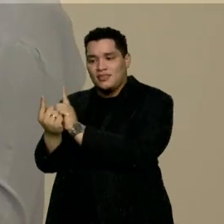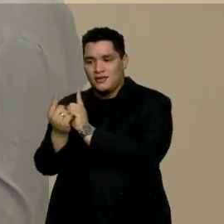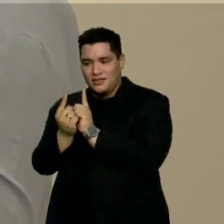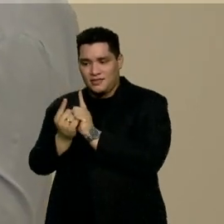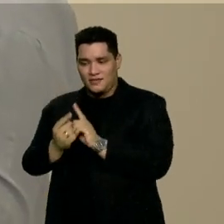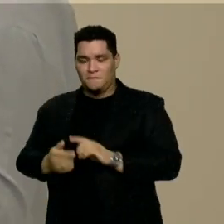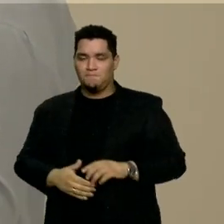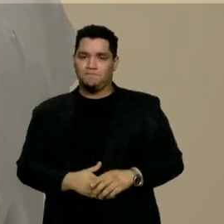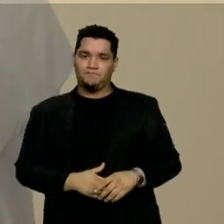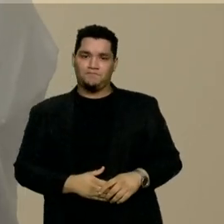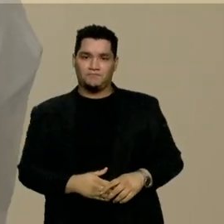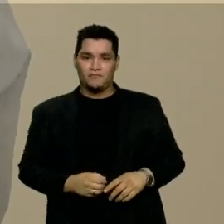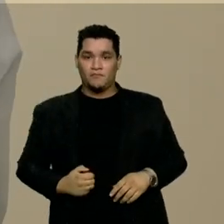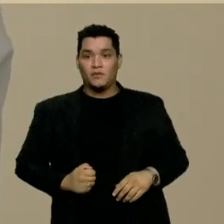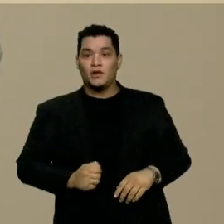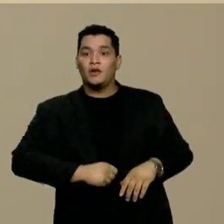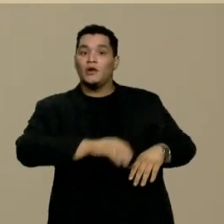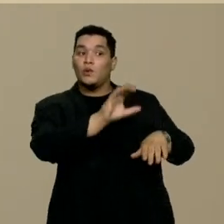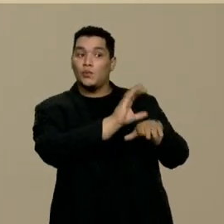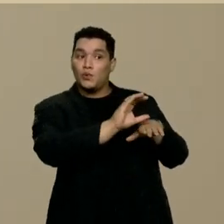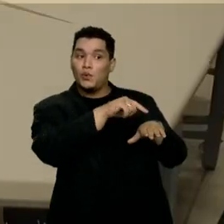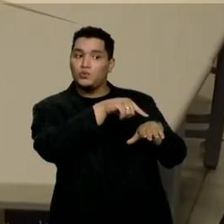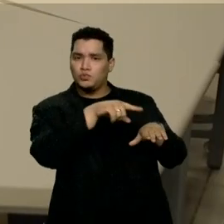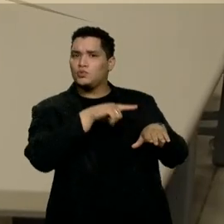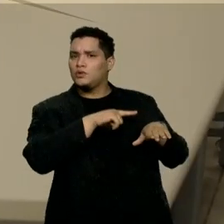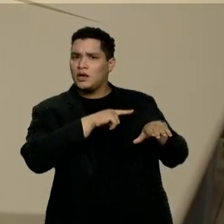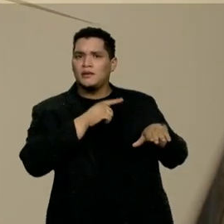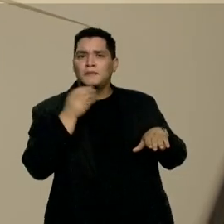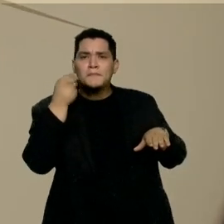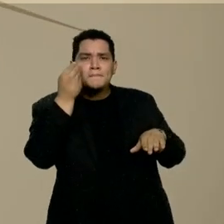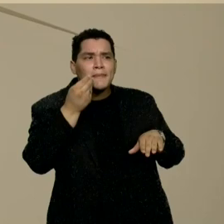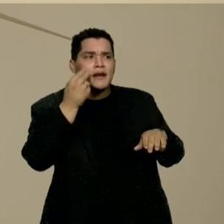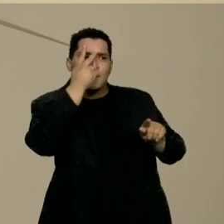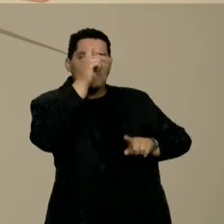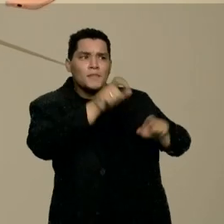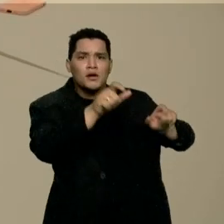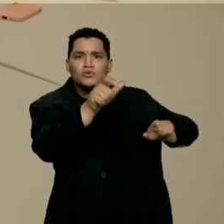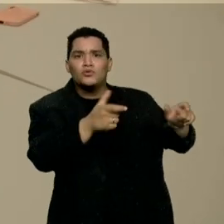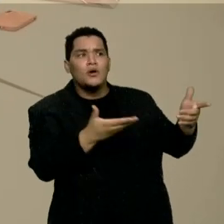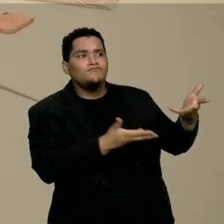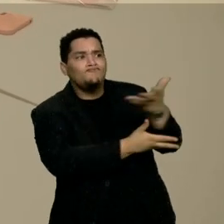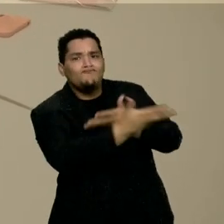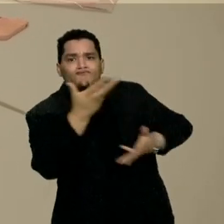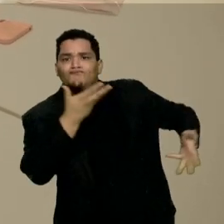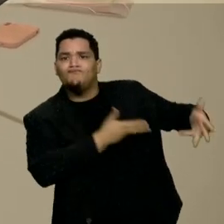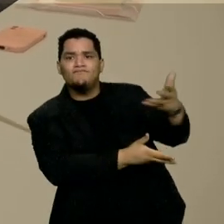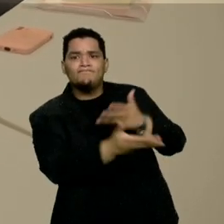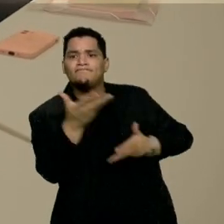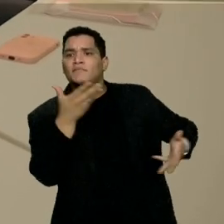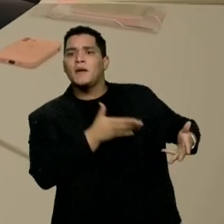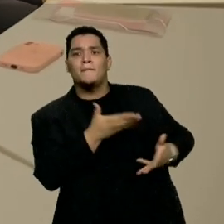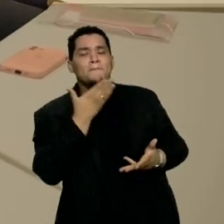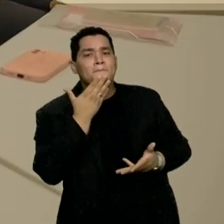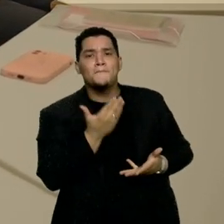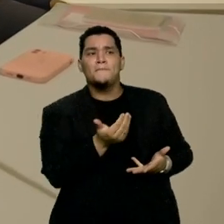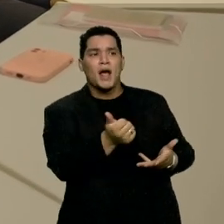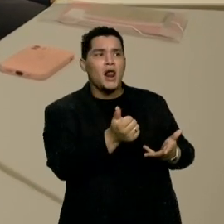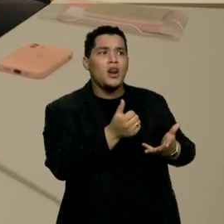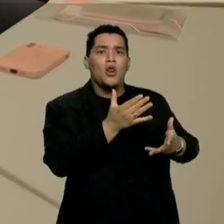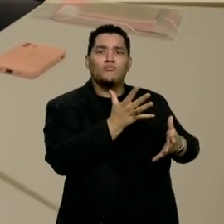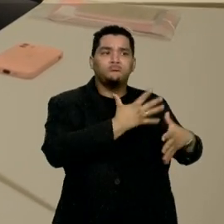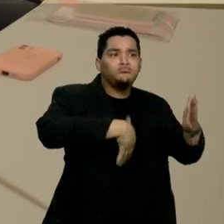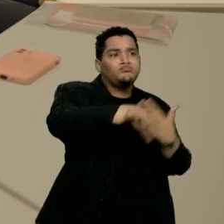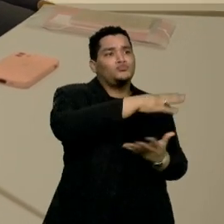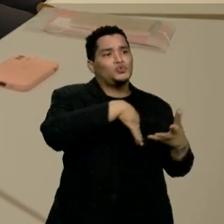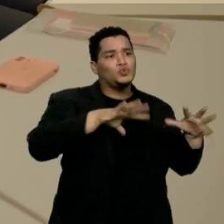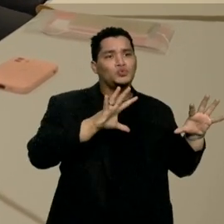intercâmbio de conhecimento e experiências entre profissionais de todo o estado e da secretaria nacional de segurança A ideia é fortalecer o